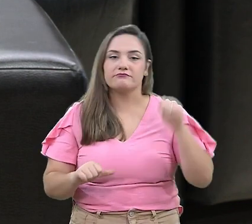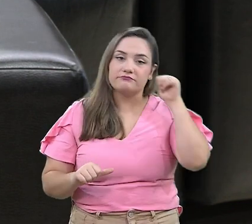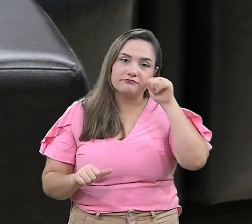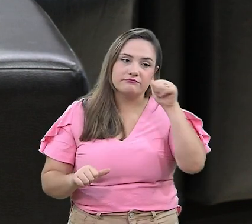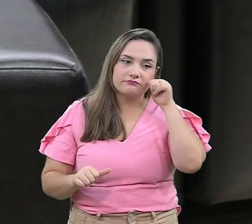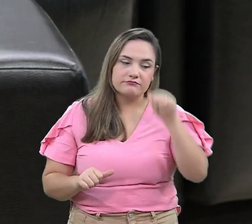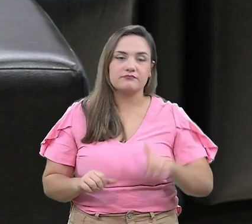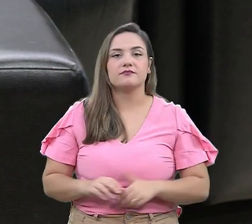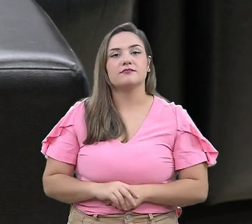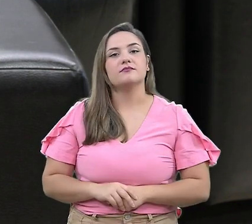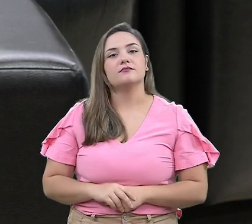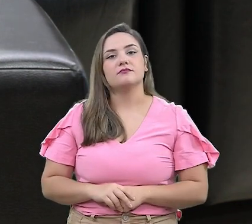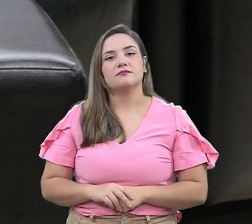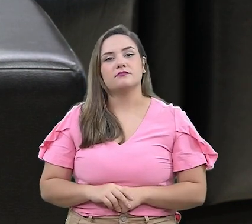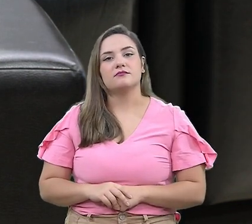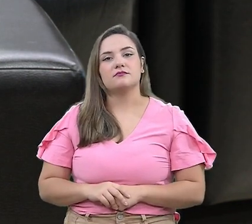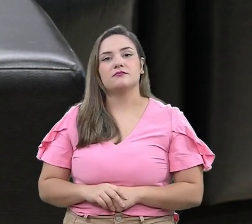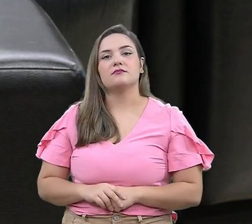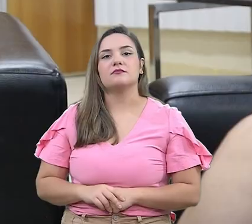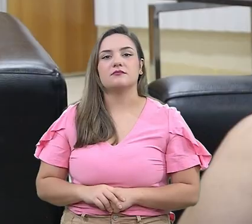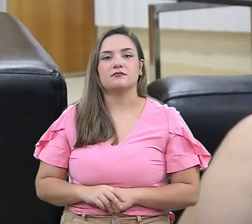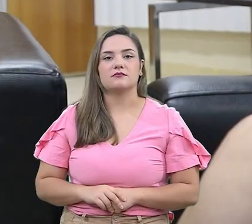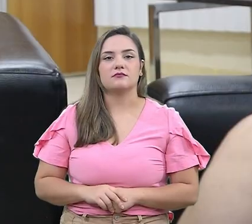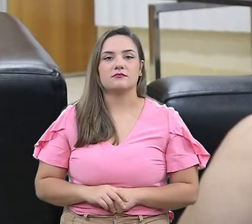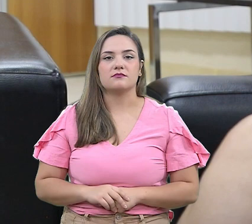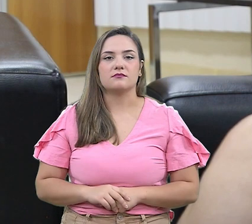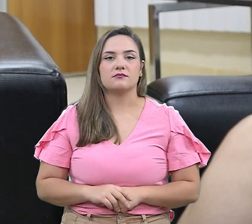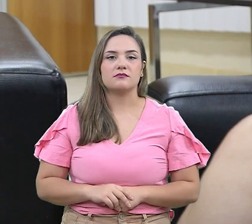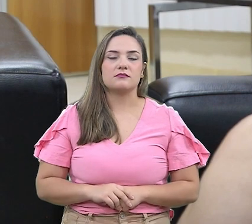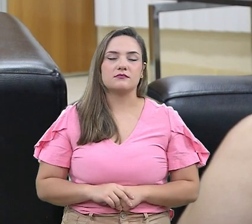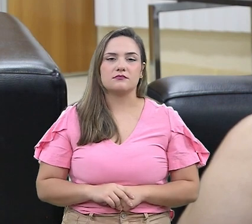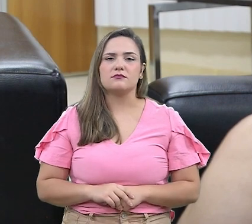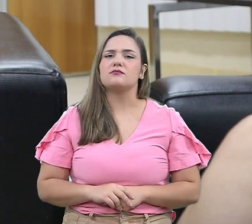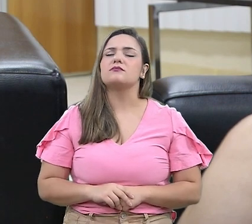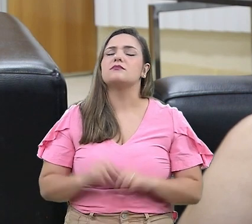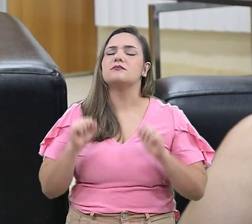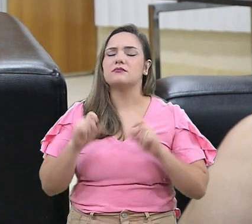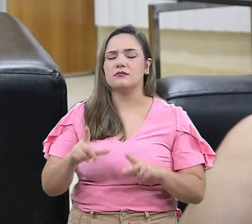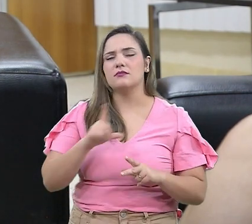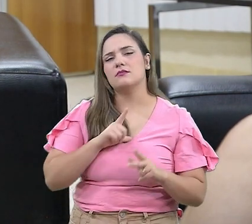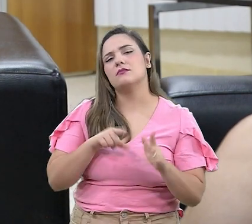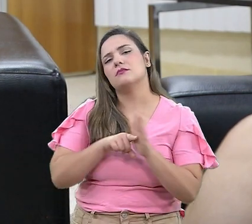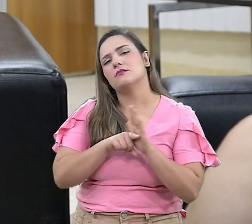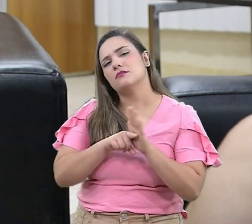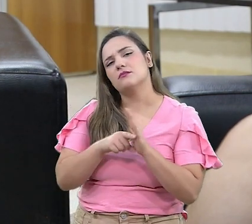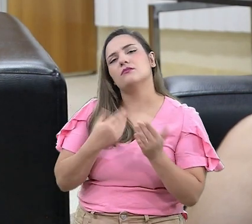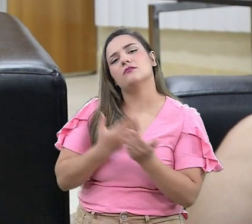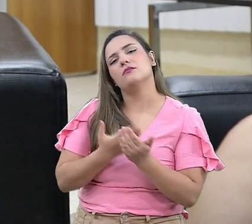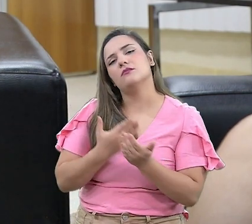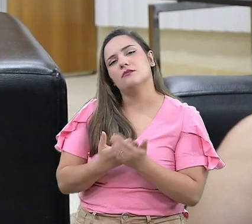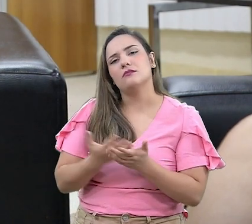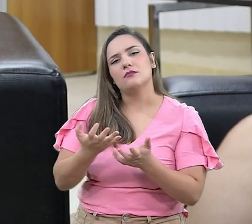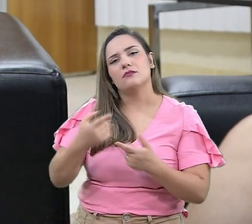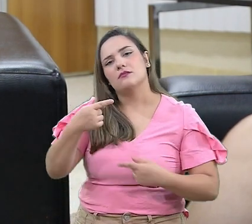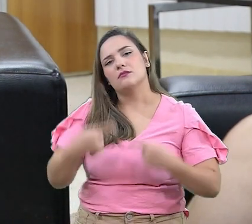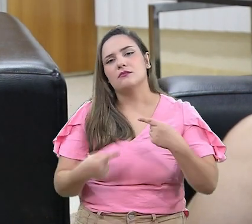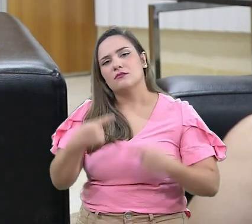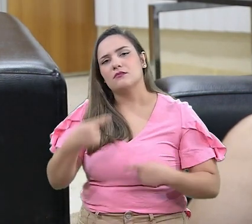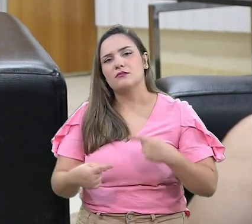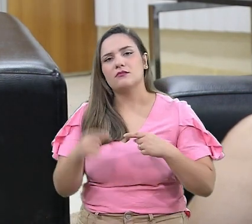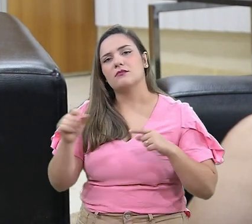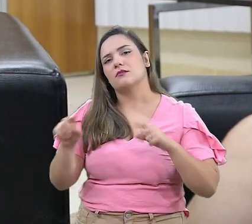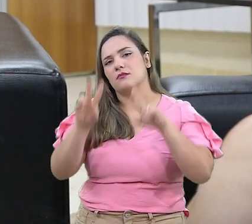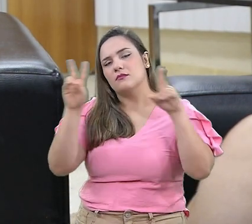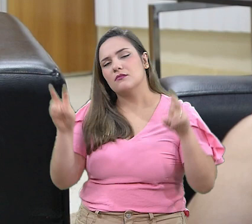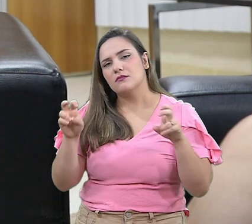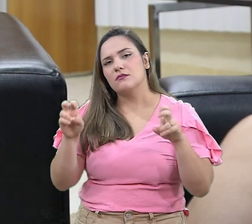das mulheres. E dentro dessa perspectiva de estudo, de buscar conhecimento, né, de discutir o